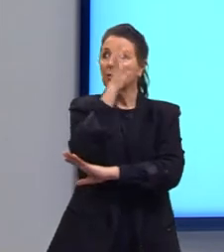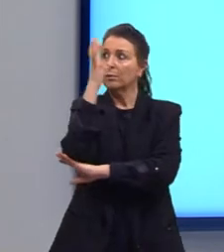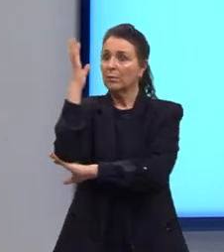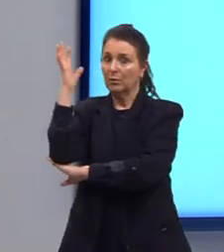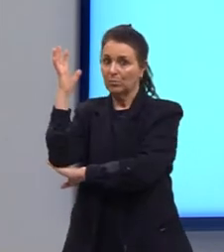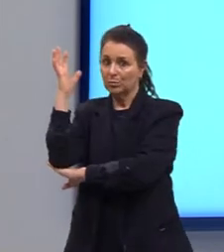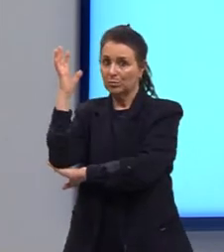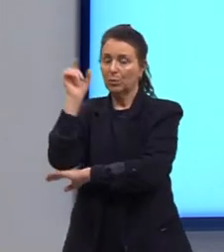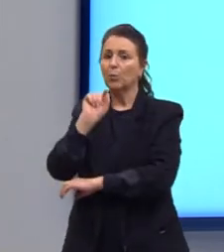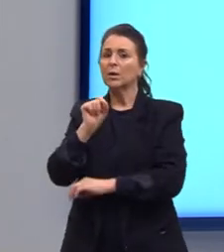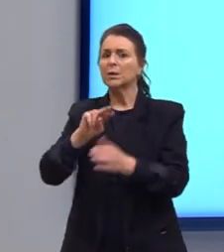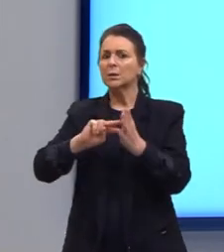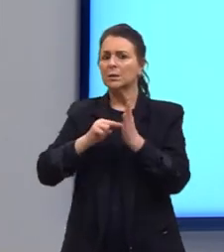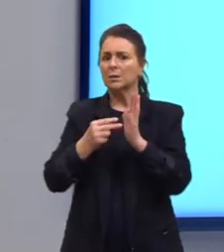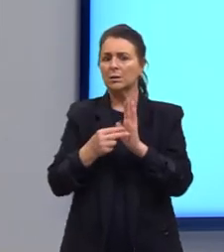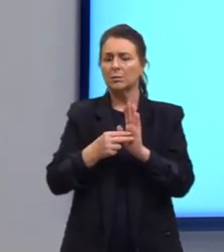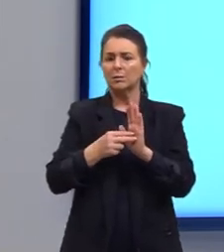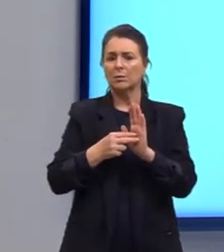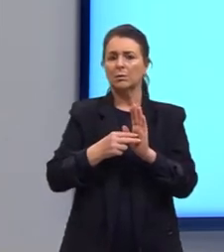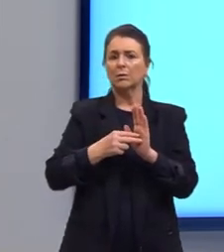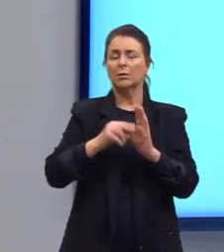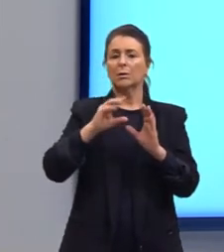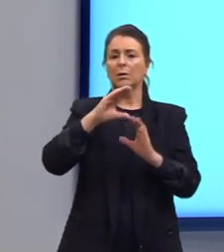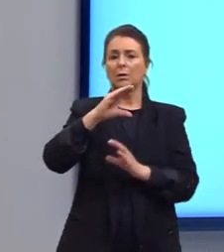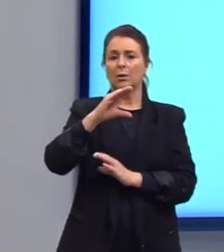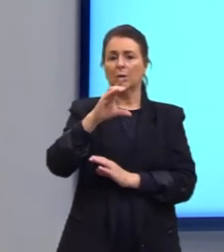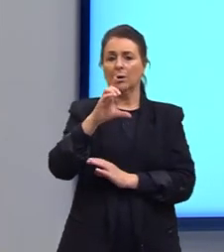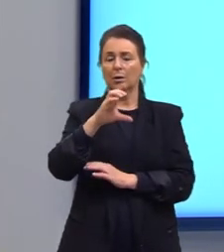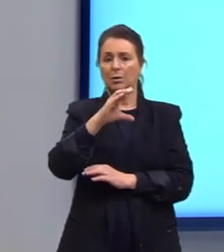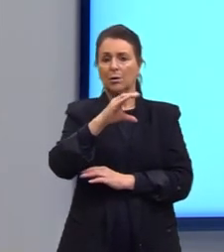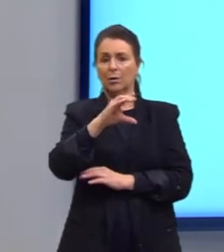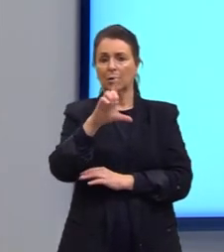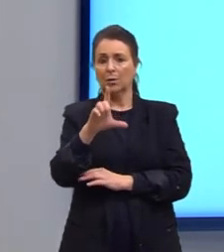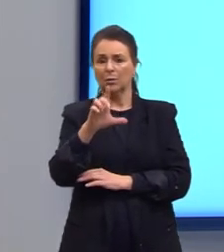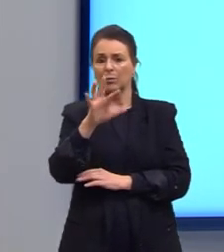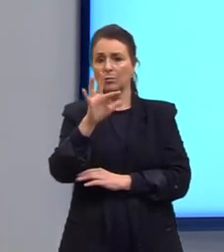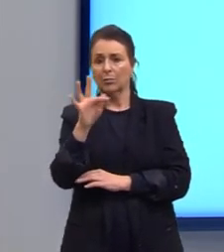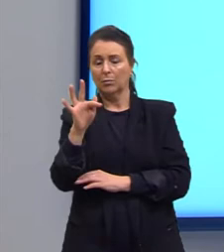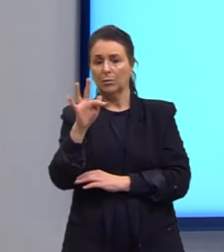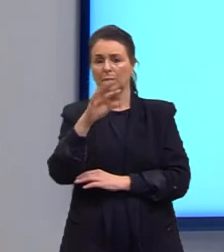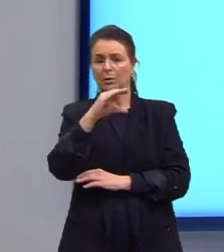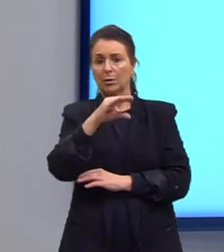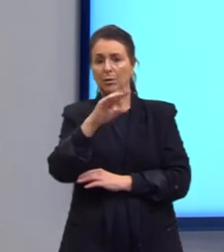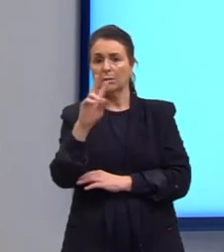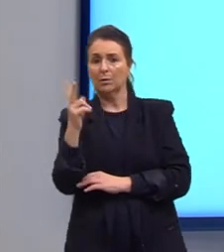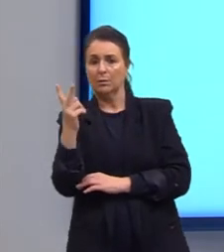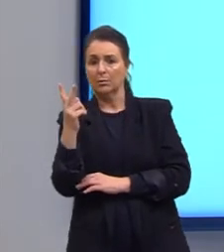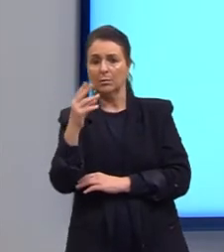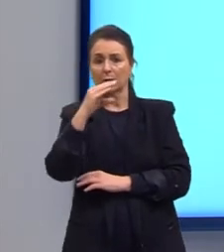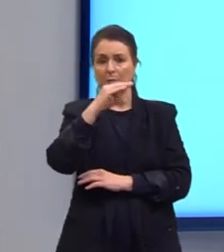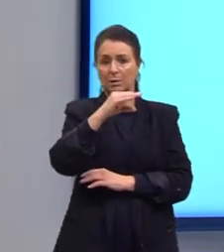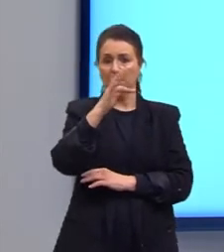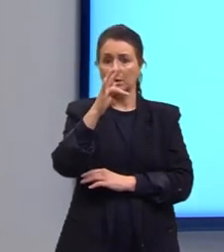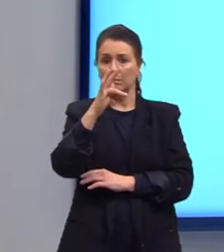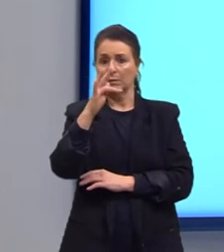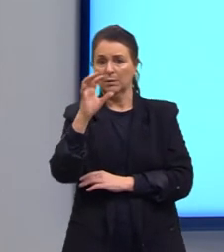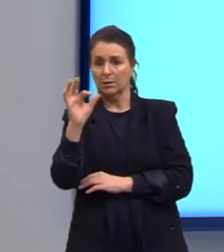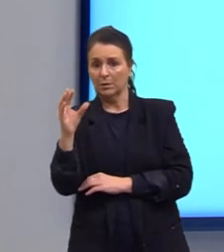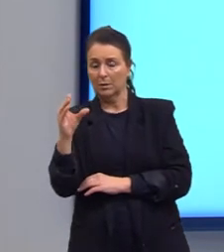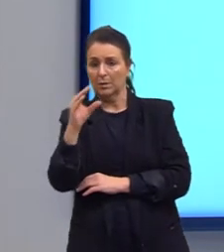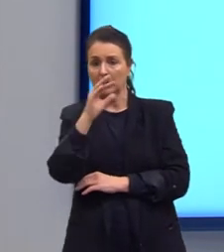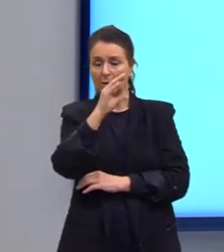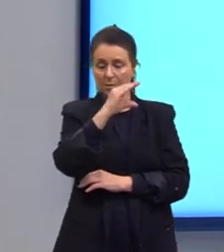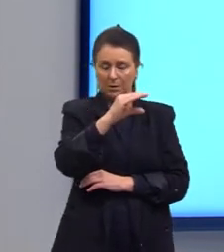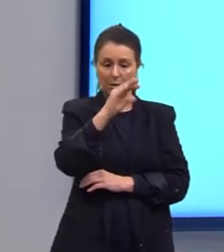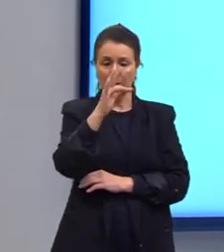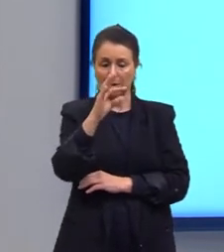o que que seria esse cloro fluorcarboneto que aí Traz essas sigla CFC agora a gente vai entender o